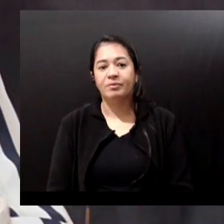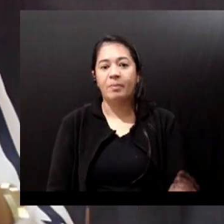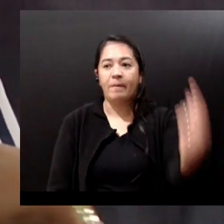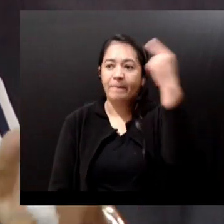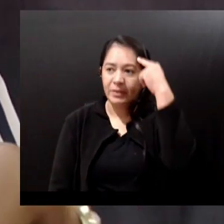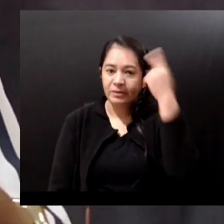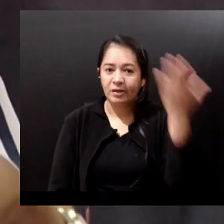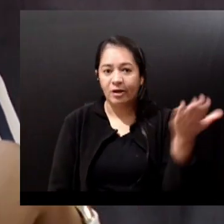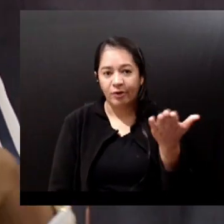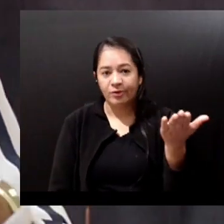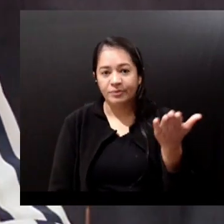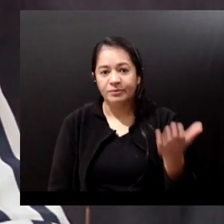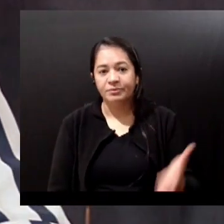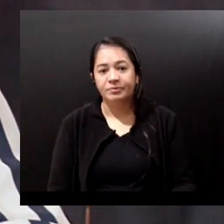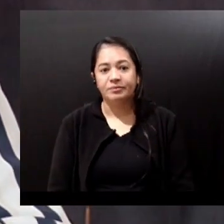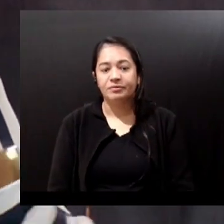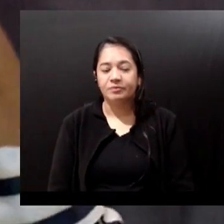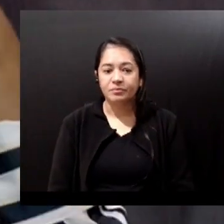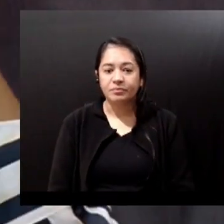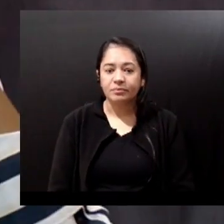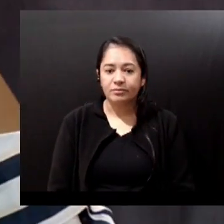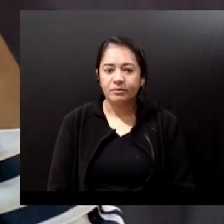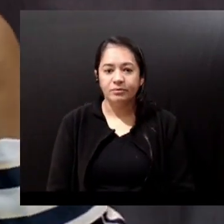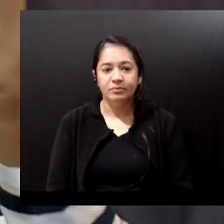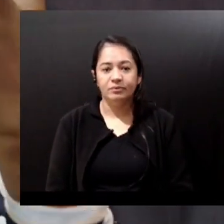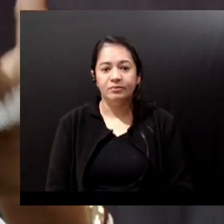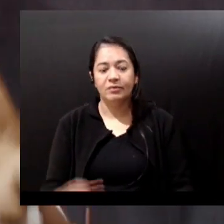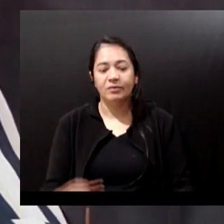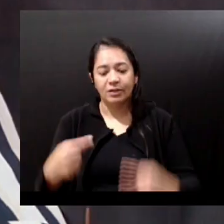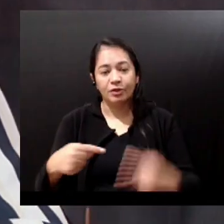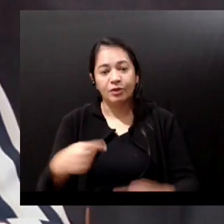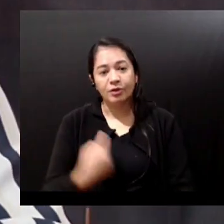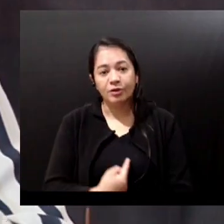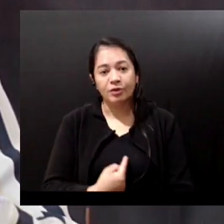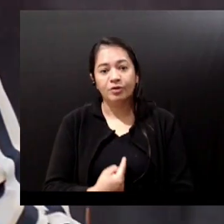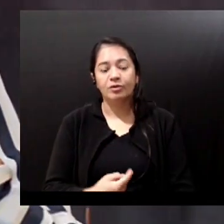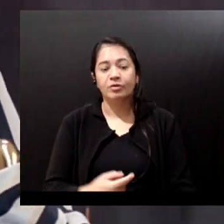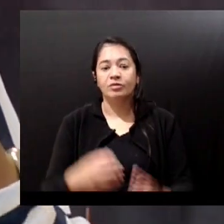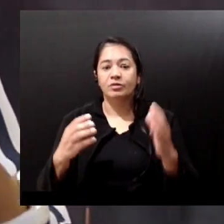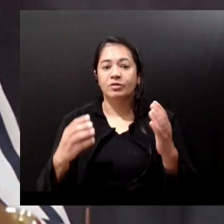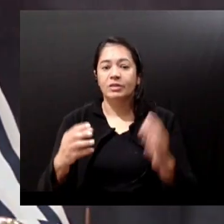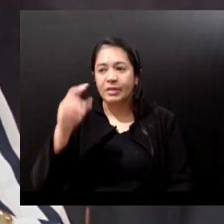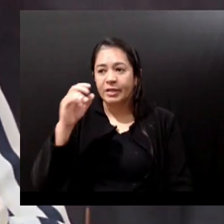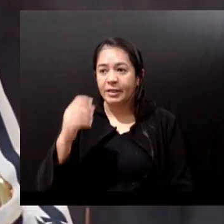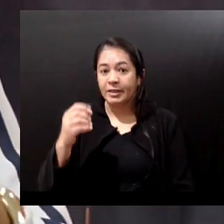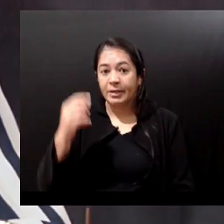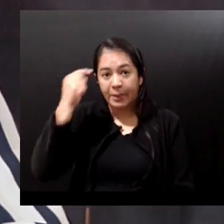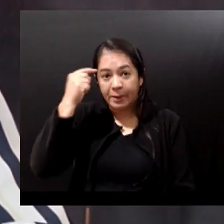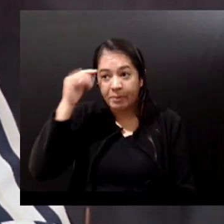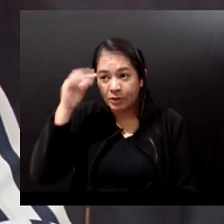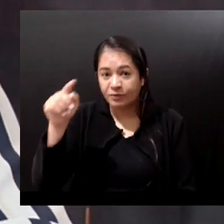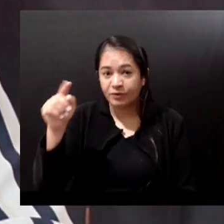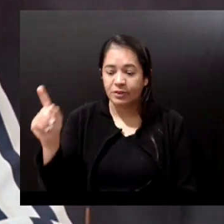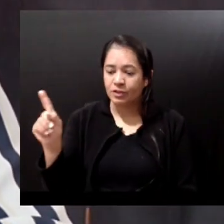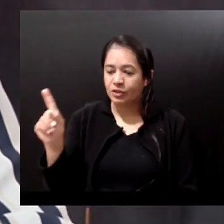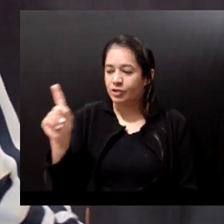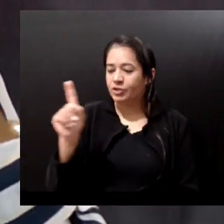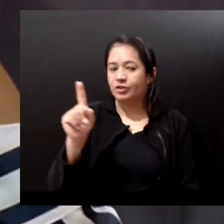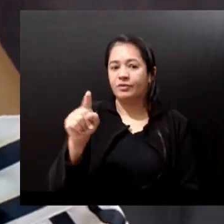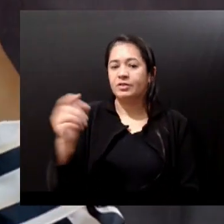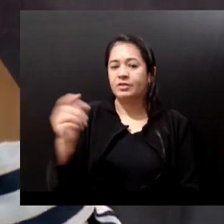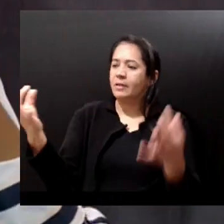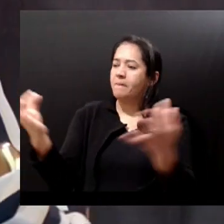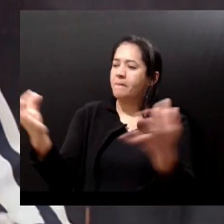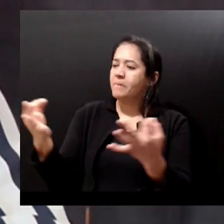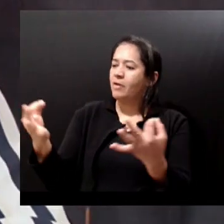essa discussão nossa aqui, Sim. né, do fone de ouvido, imagina você chegar, você tá perfeito, impecável, porém